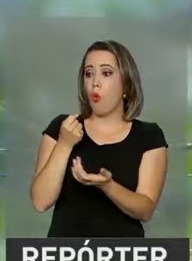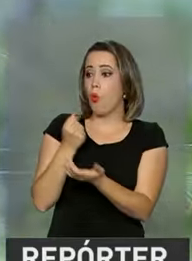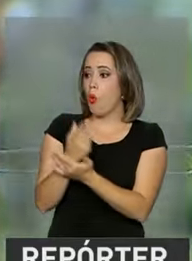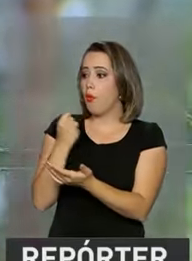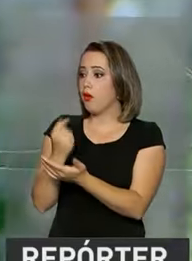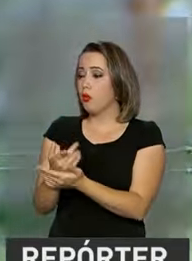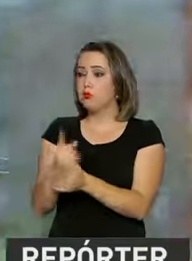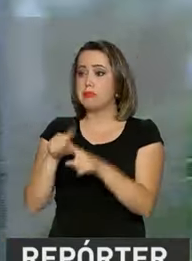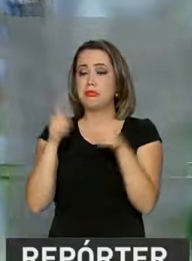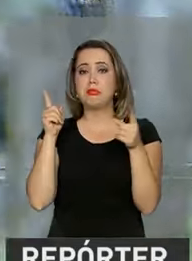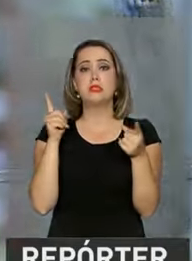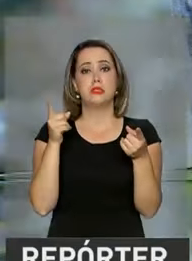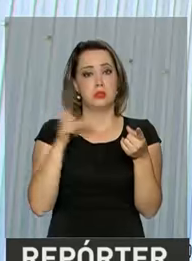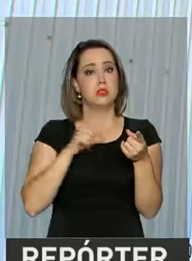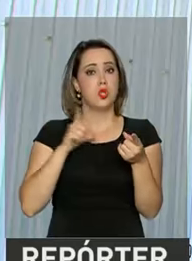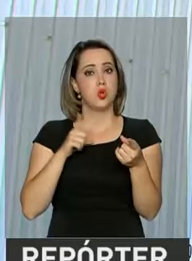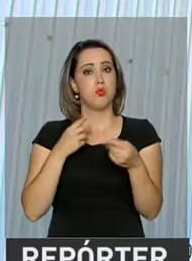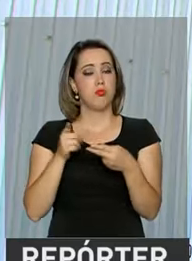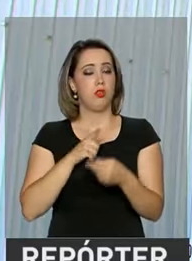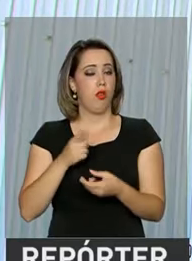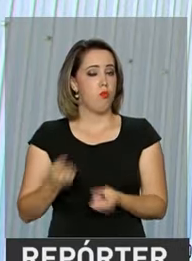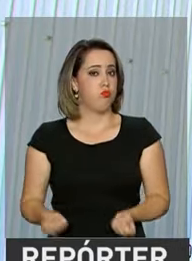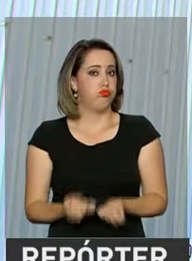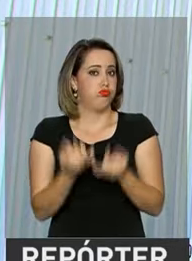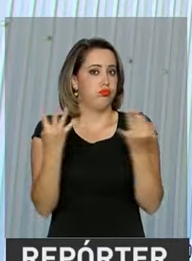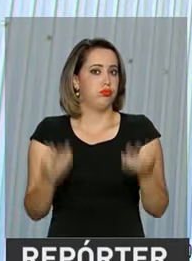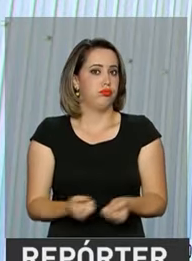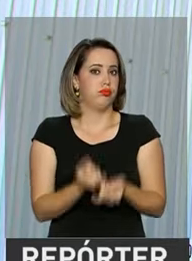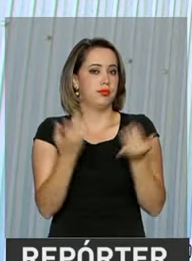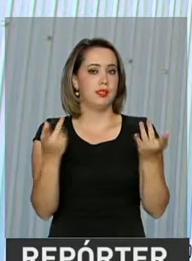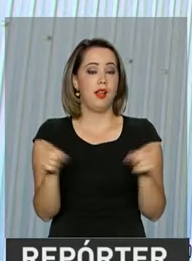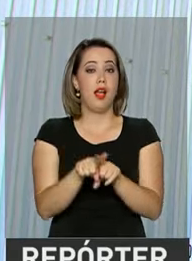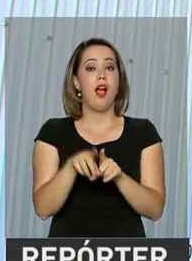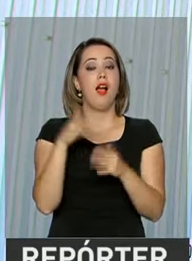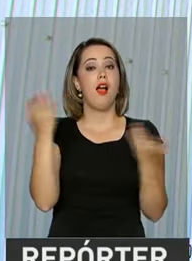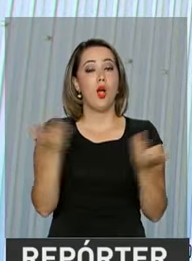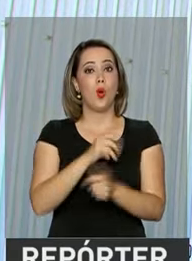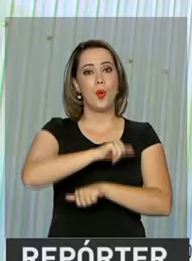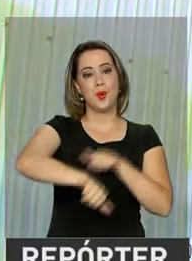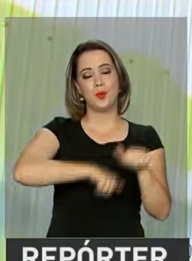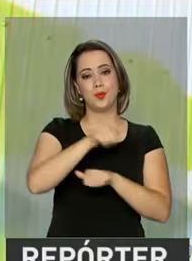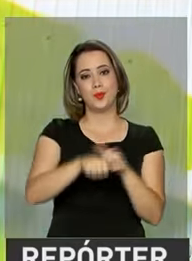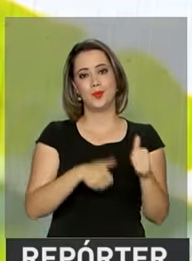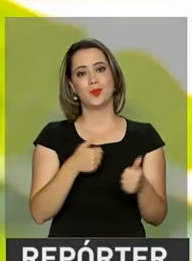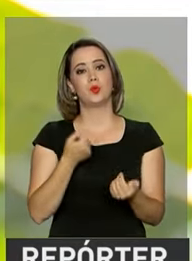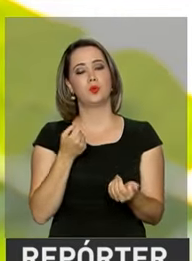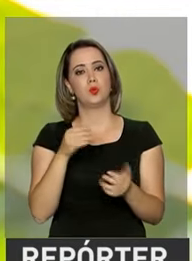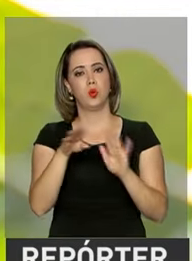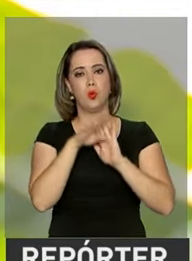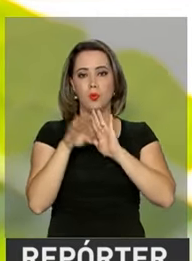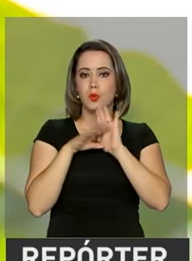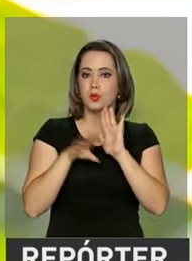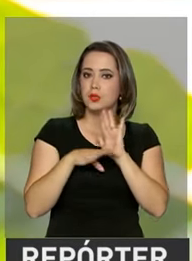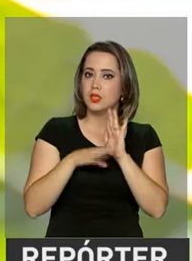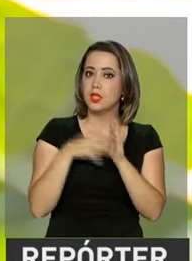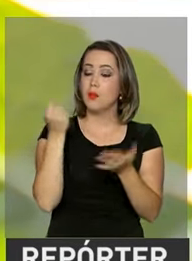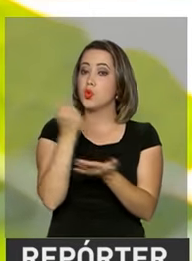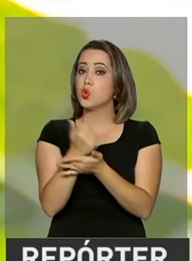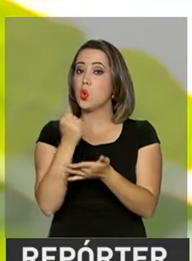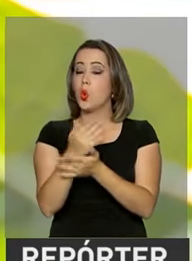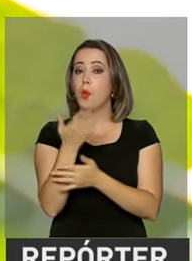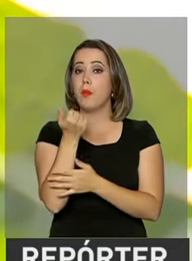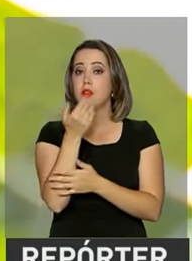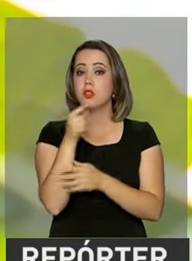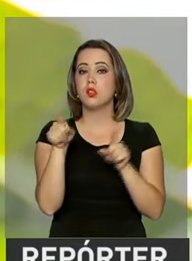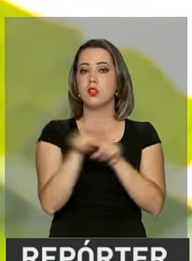toda a produção da região. Essa realidade mudou com o Programa de Aquisição de Alimentos do Governo Federal, o PAA,